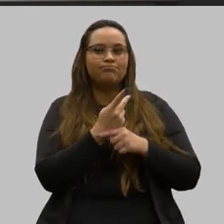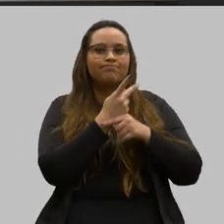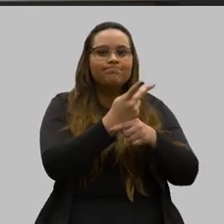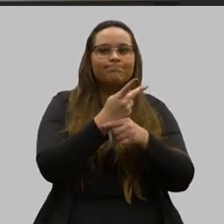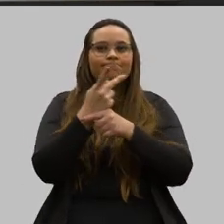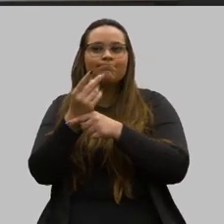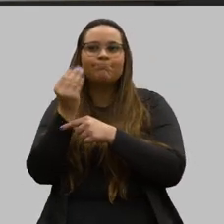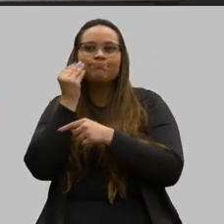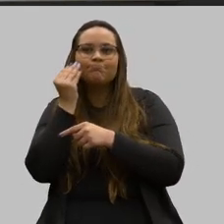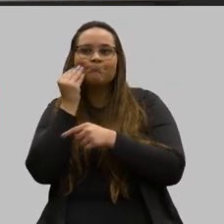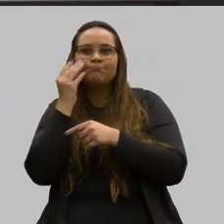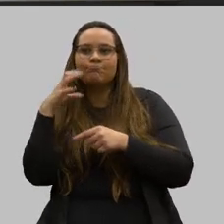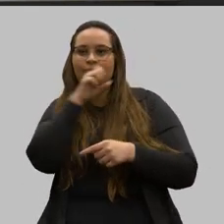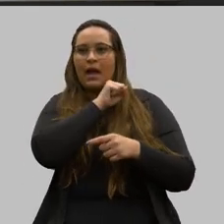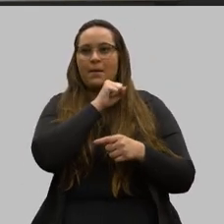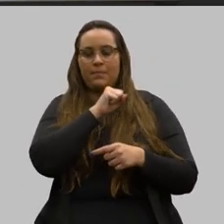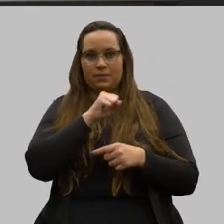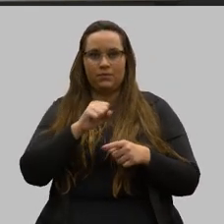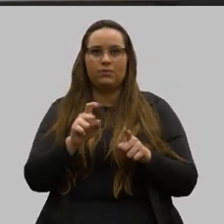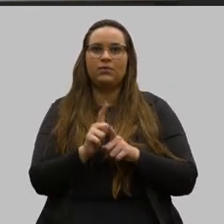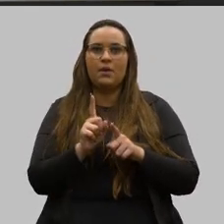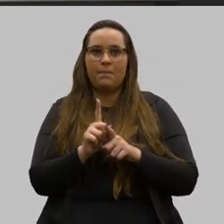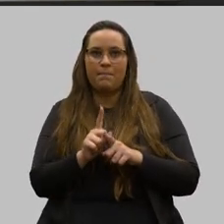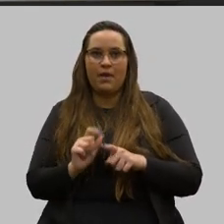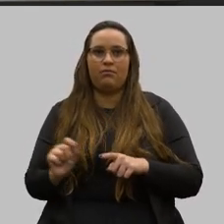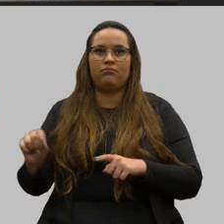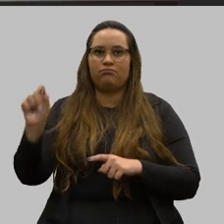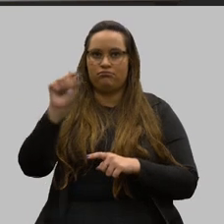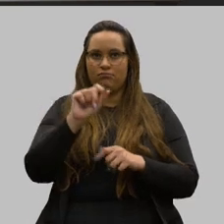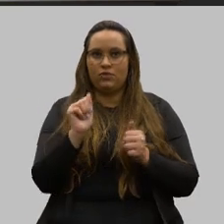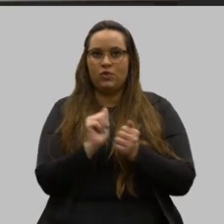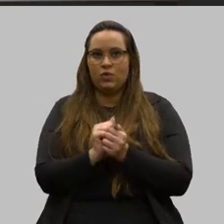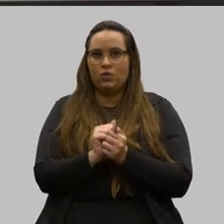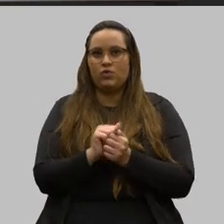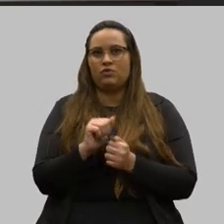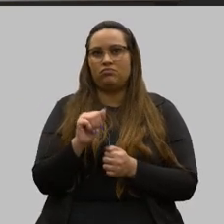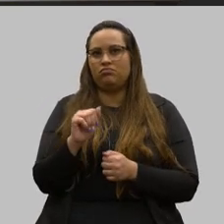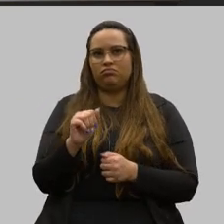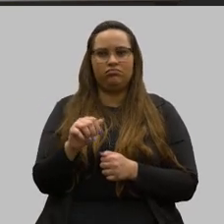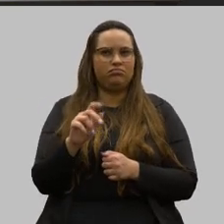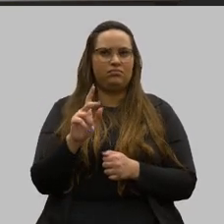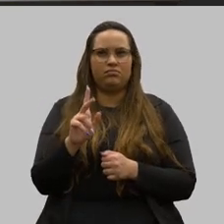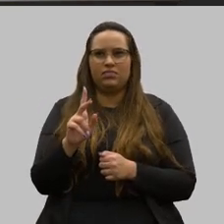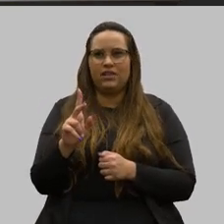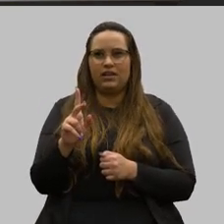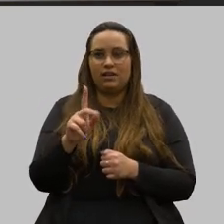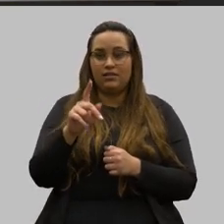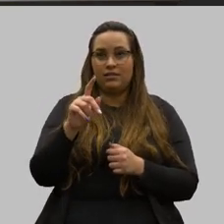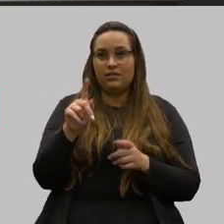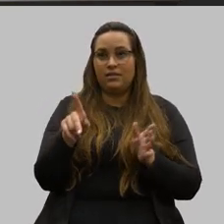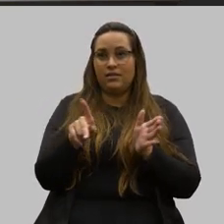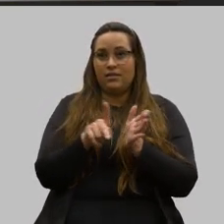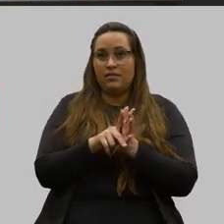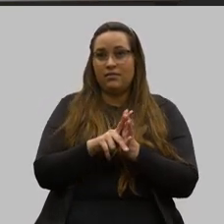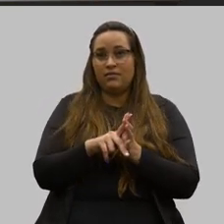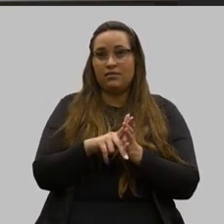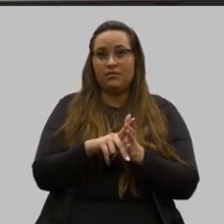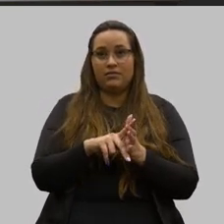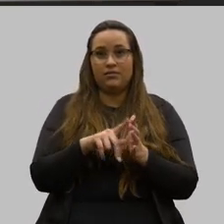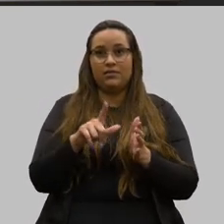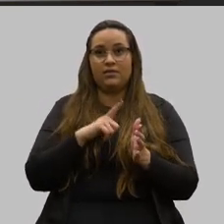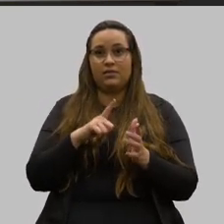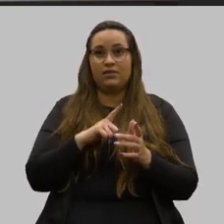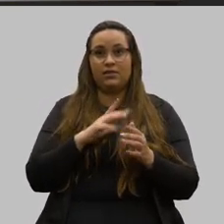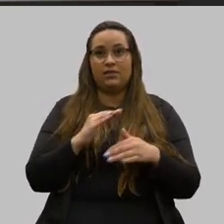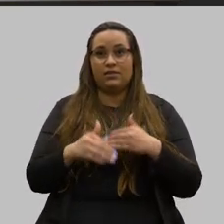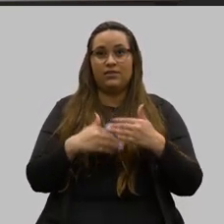unidades especificamente com diretriz do próprio comando que é okr topd então a gente dá diretriz e a unidade ela vai se desenvolvendo